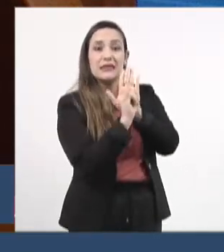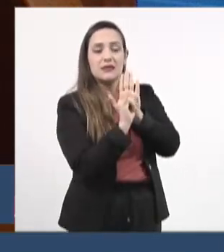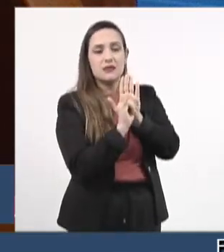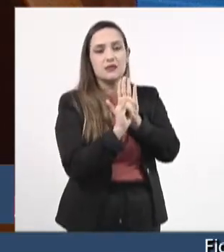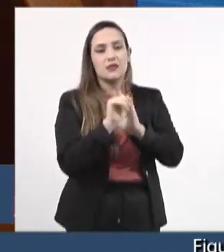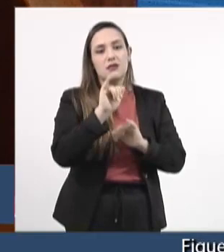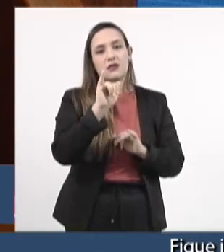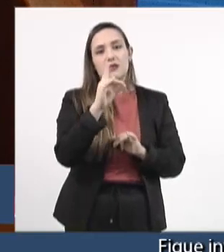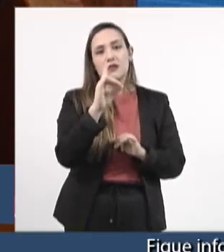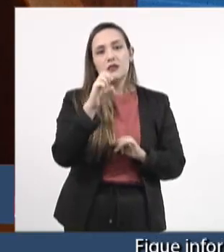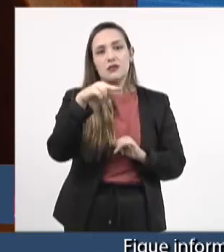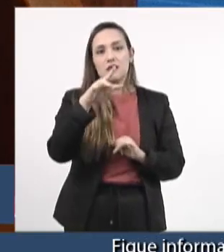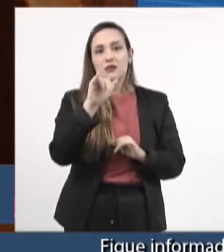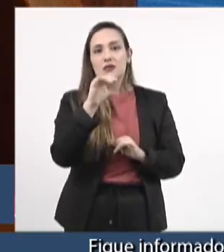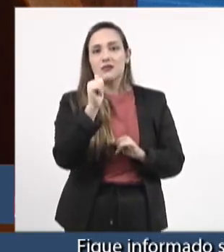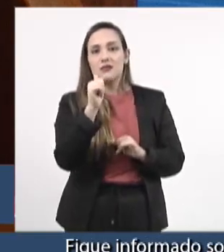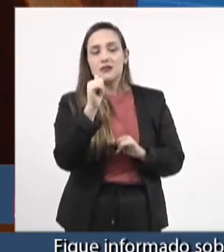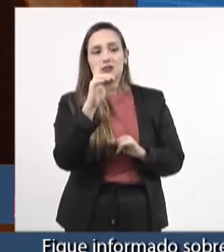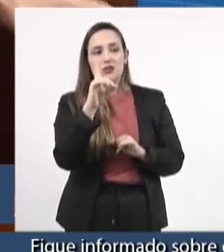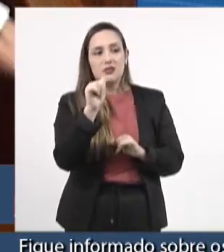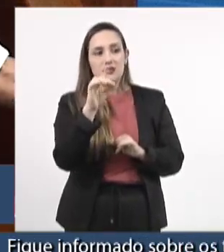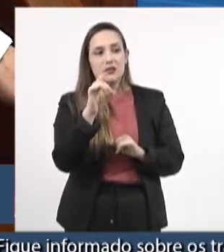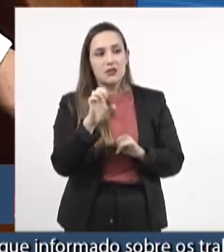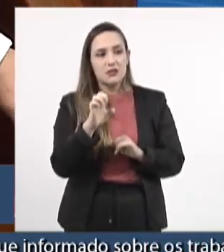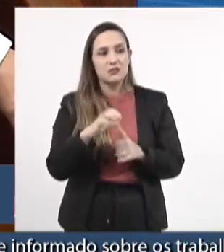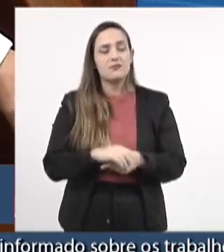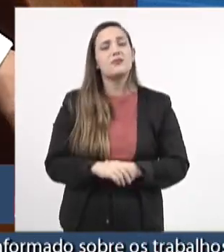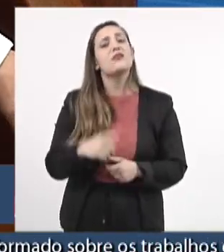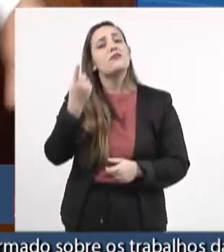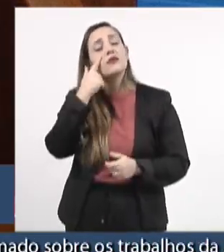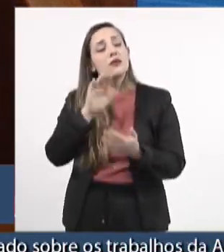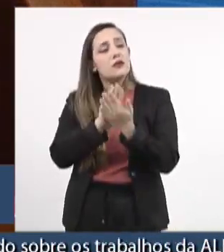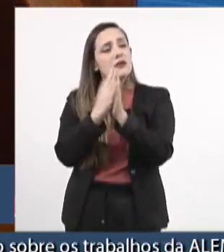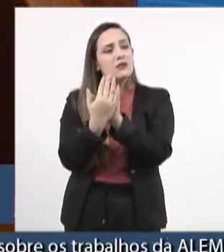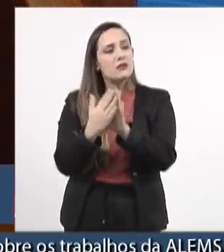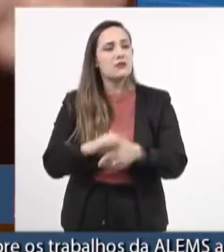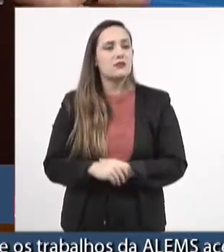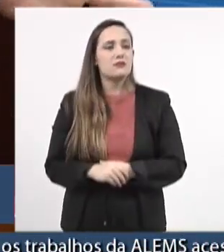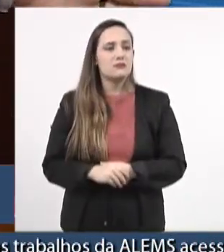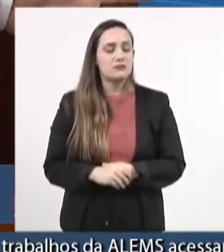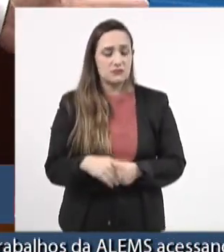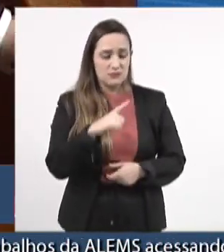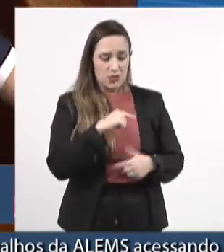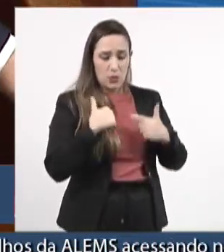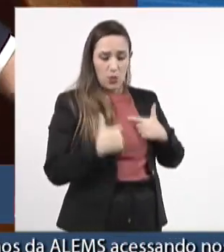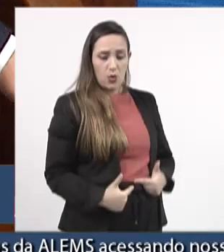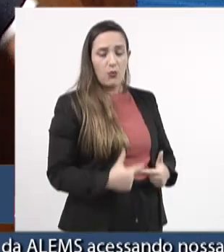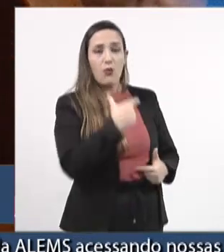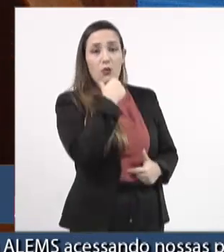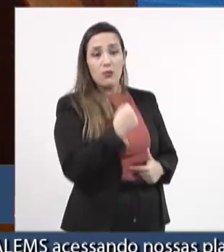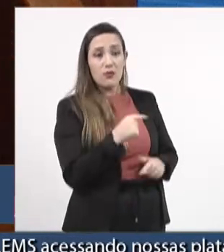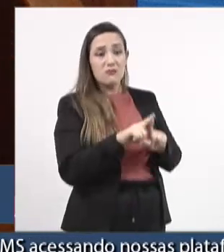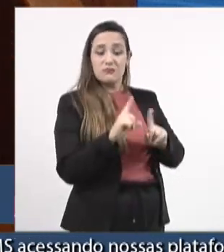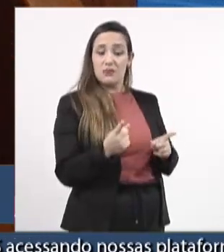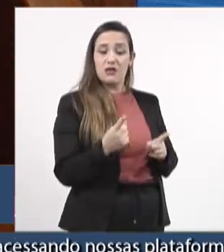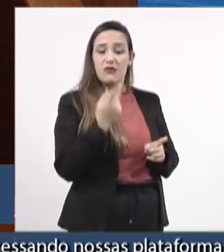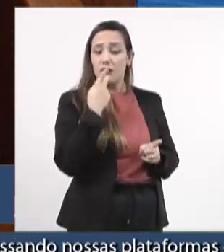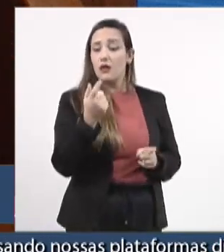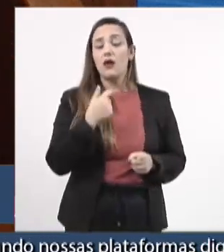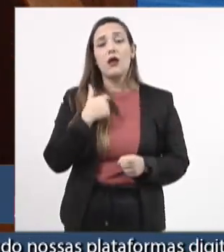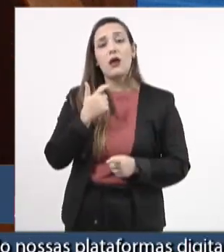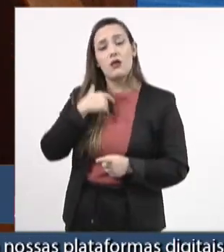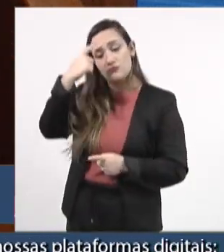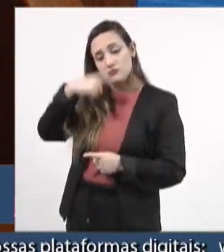gênero. Conversa com um transexual. Ele nasceu com corpo de homem, mas ele fala,